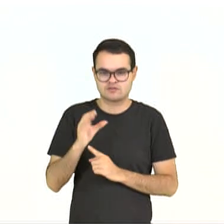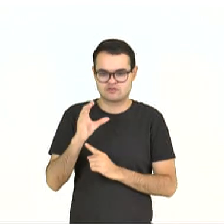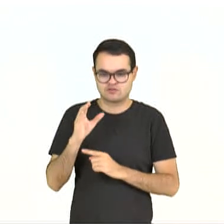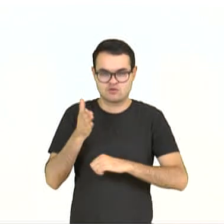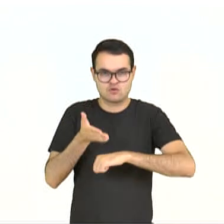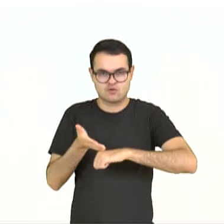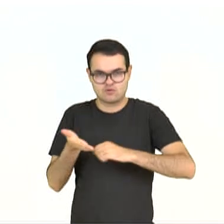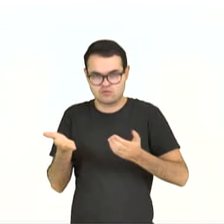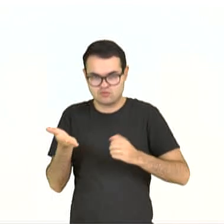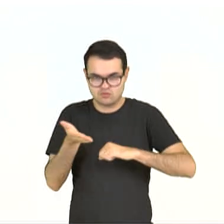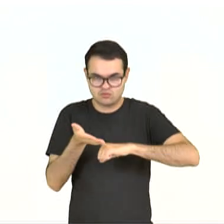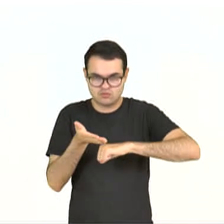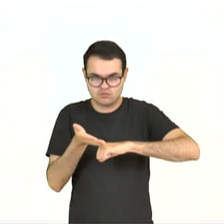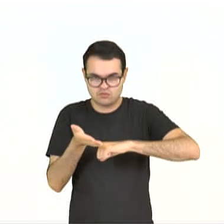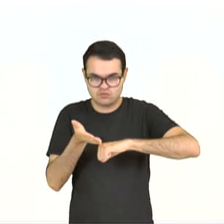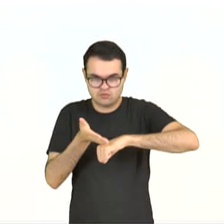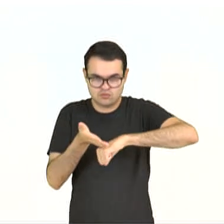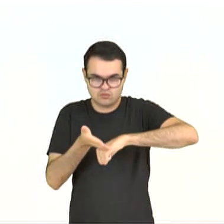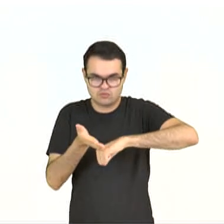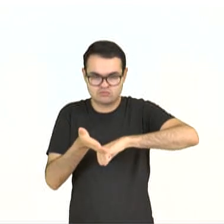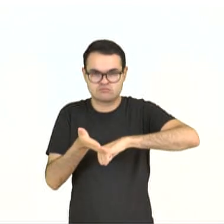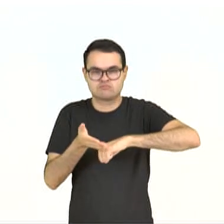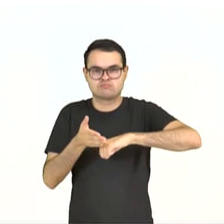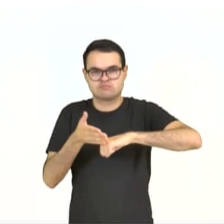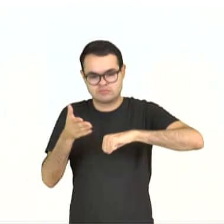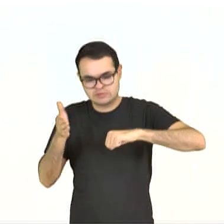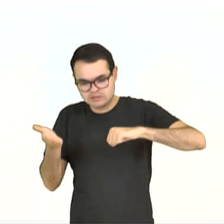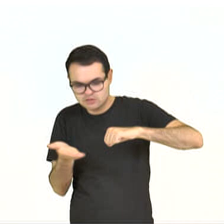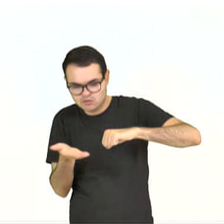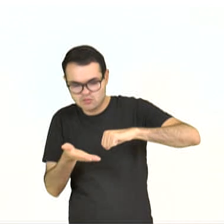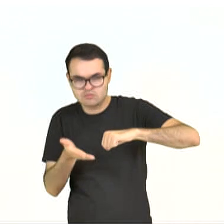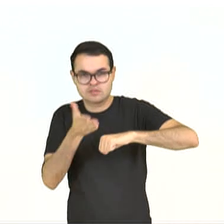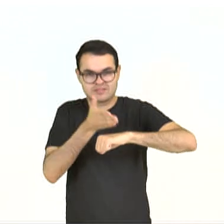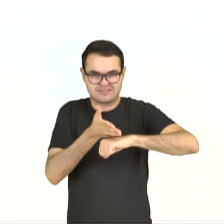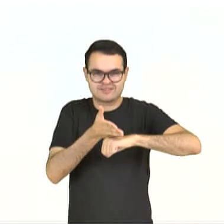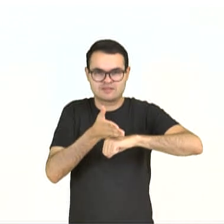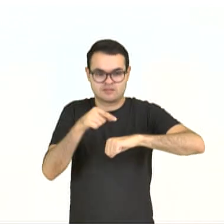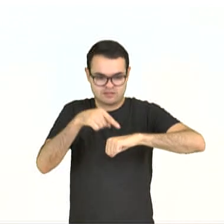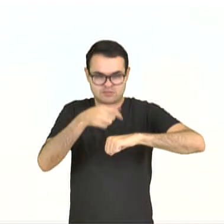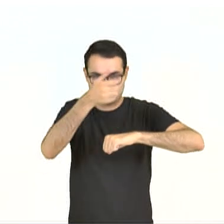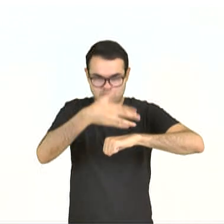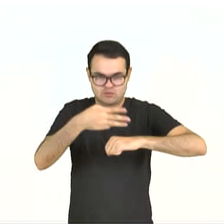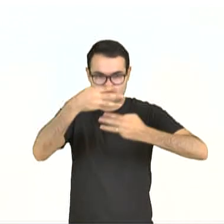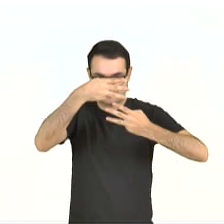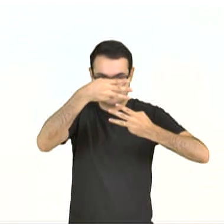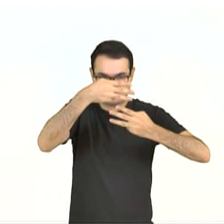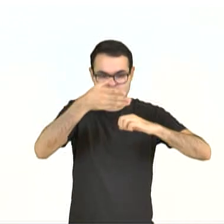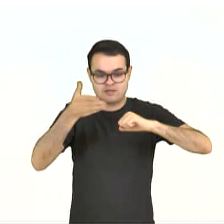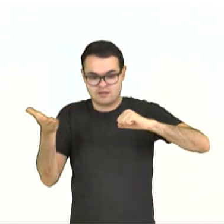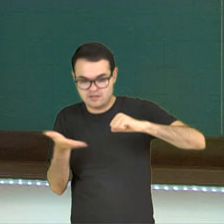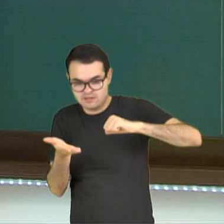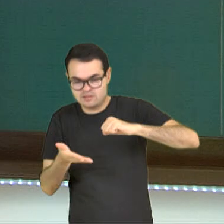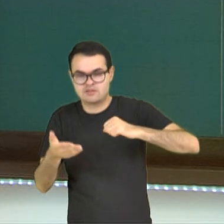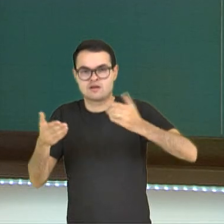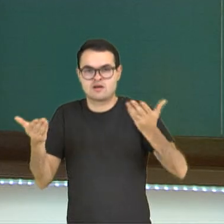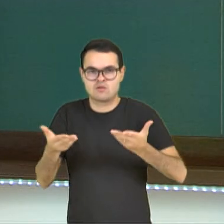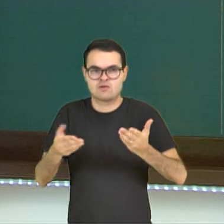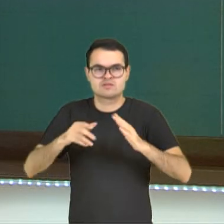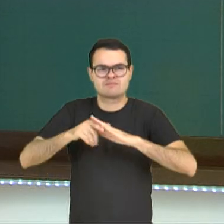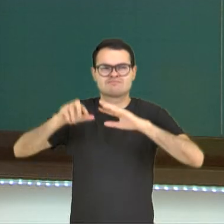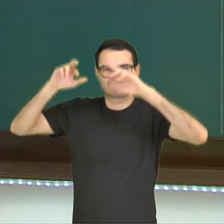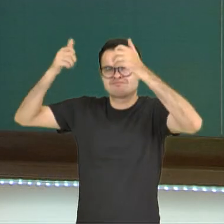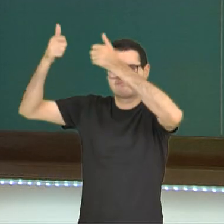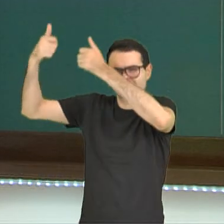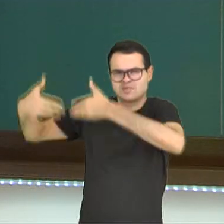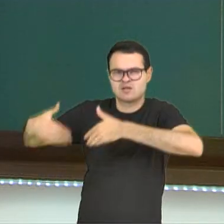a op art, que é a arte óptica, né? O abstracionismo, o próprio grafite que a gente tem hoje, a body art, que é a arte com